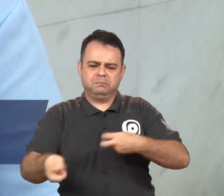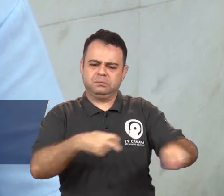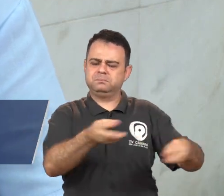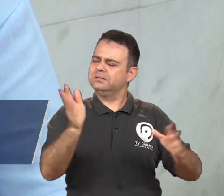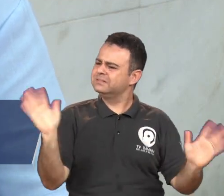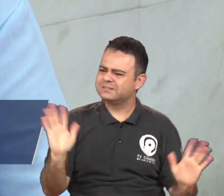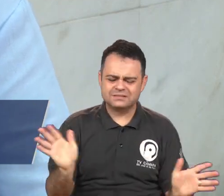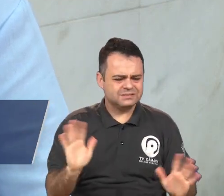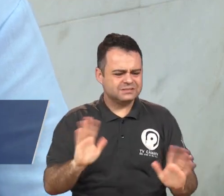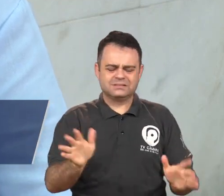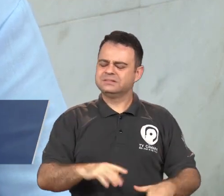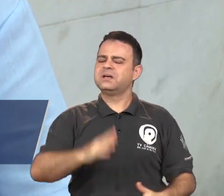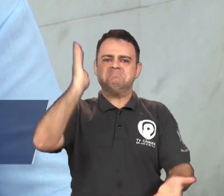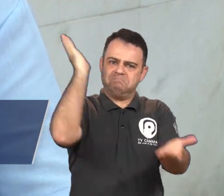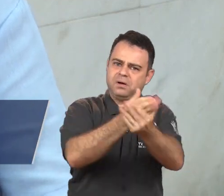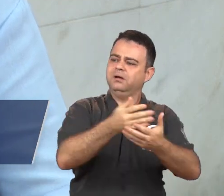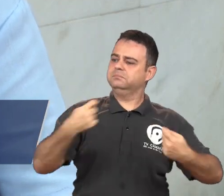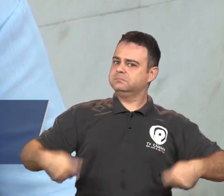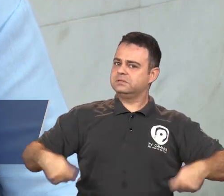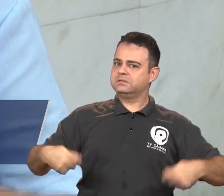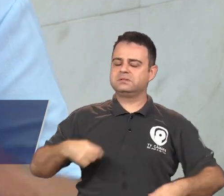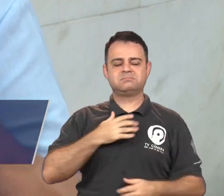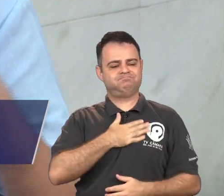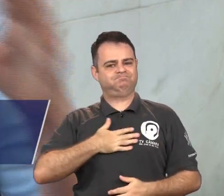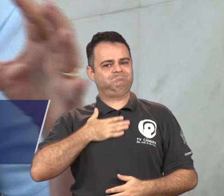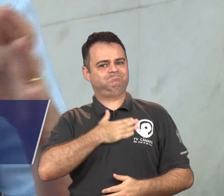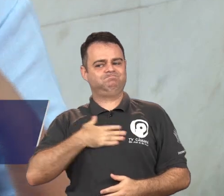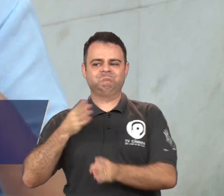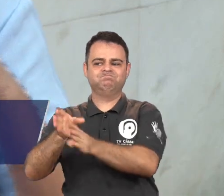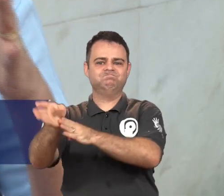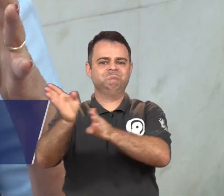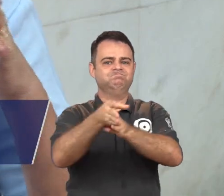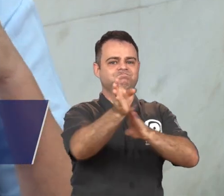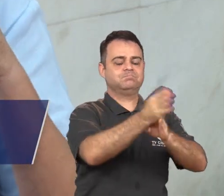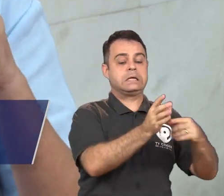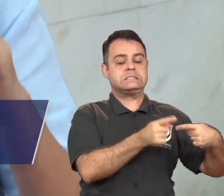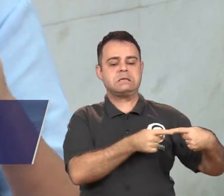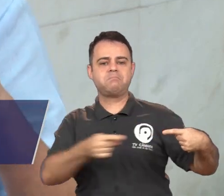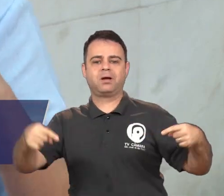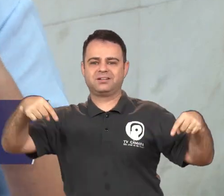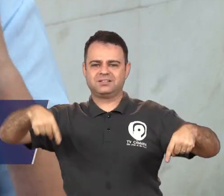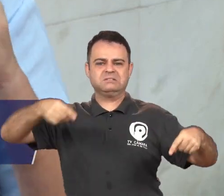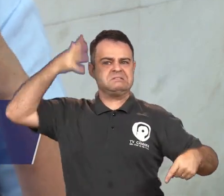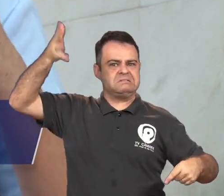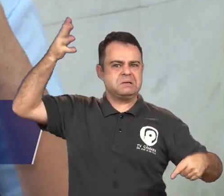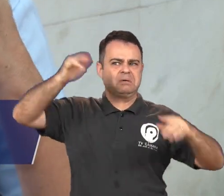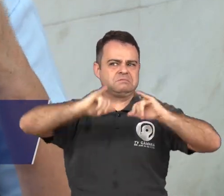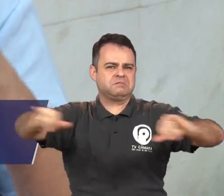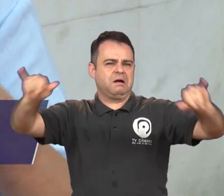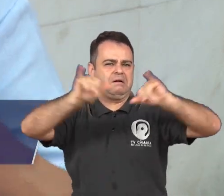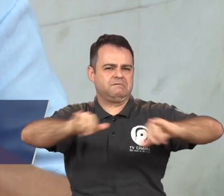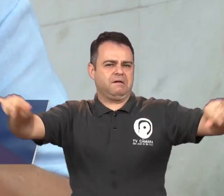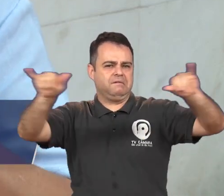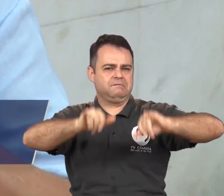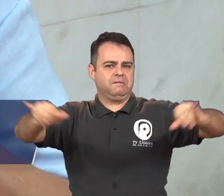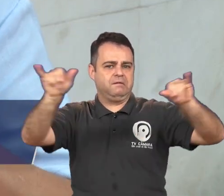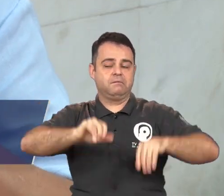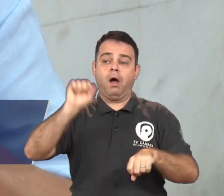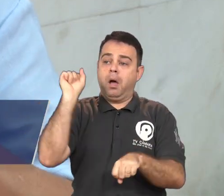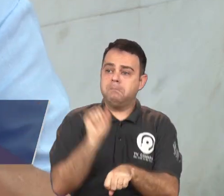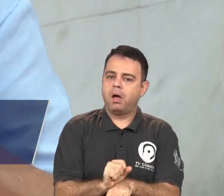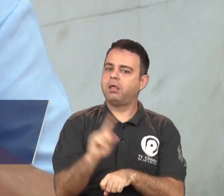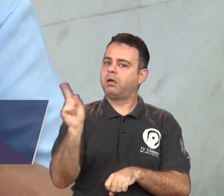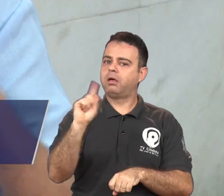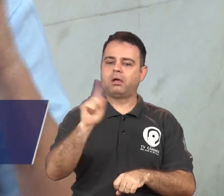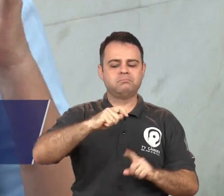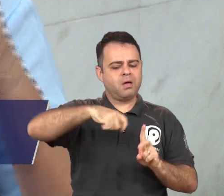né? Então, foi um trabalho gostoso, foi uma semana que a gente teve aqui, mas depois a gente continuou, porque isso nunca acaba. Nunca passa.